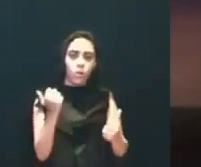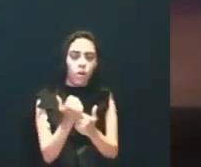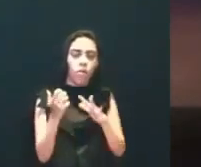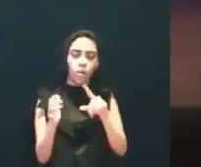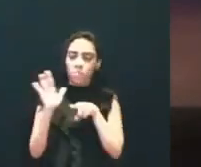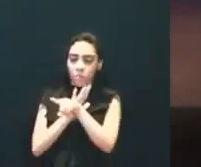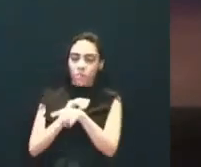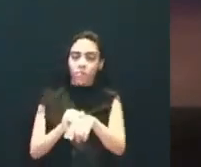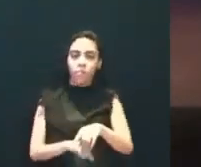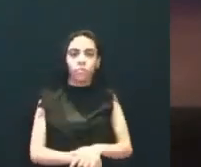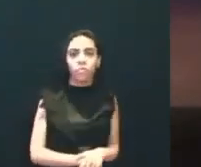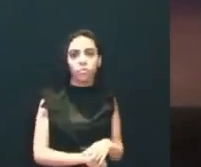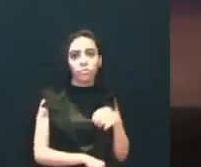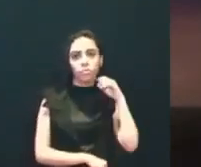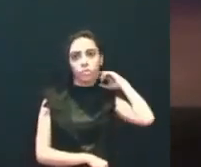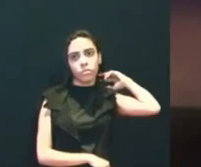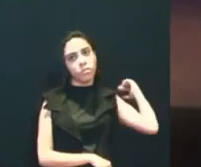Emerson.